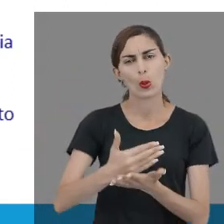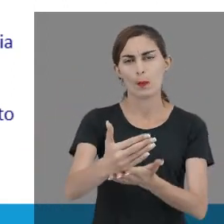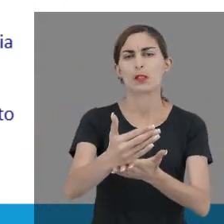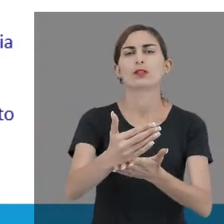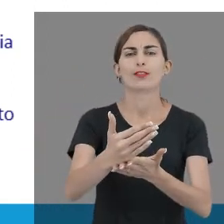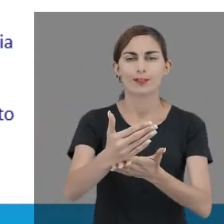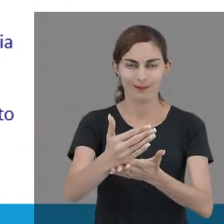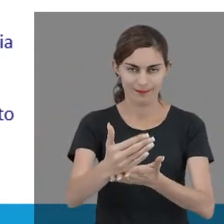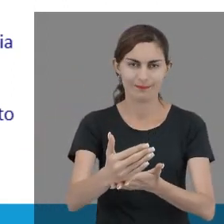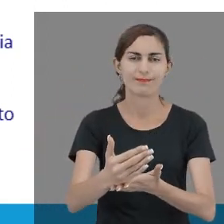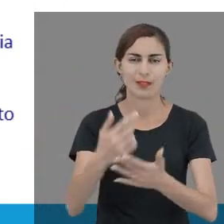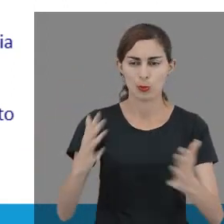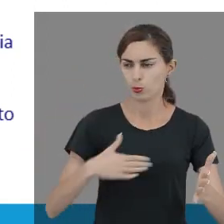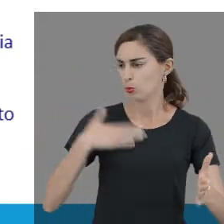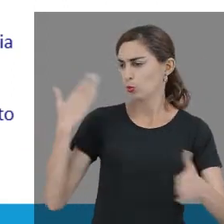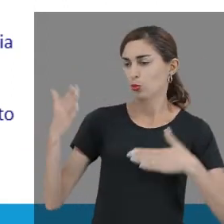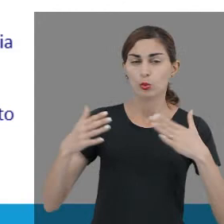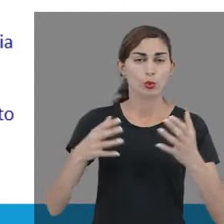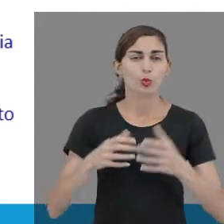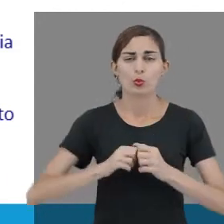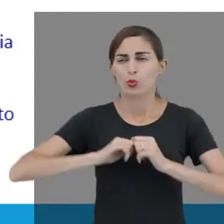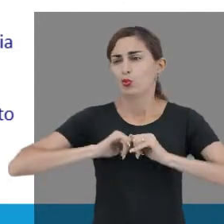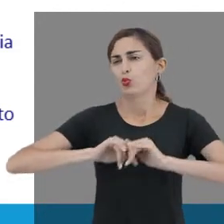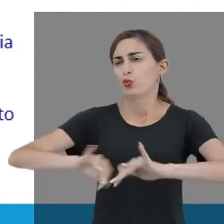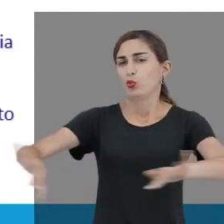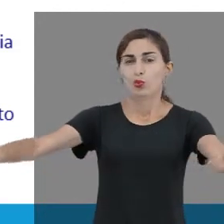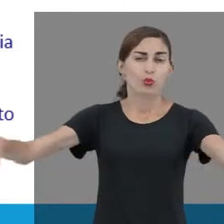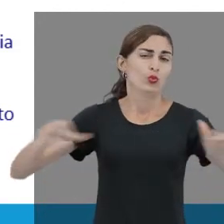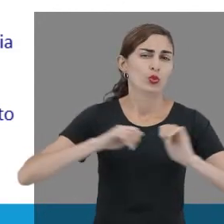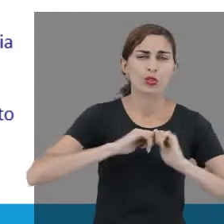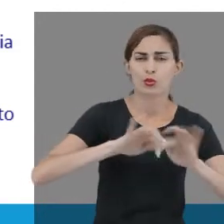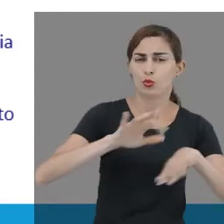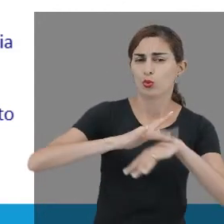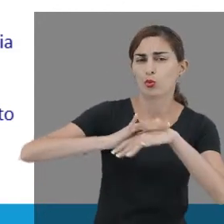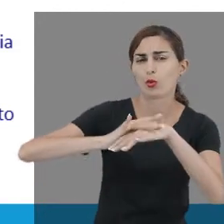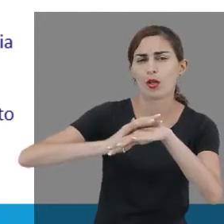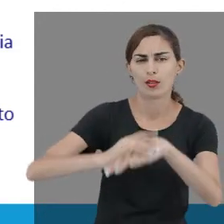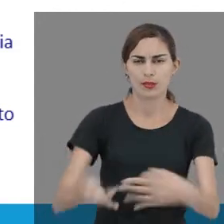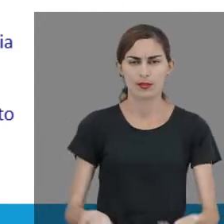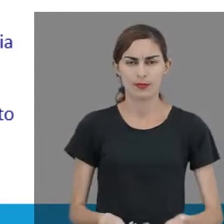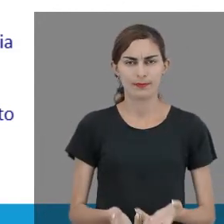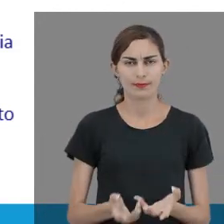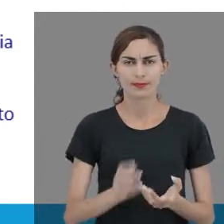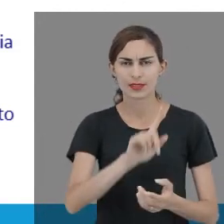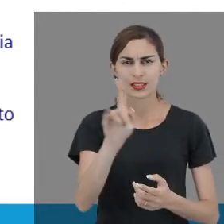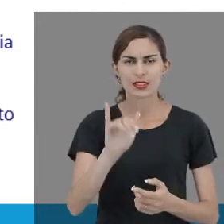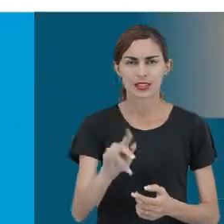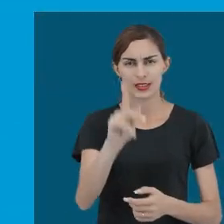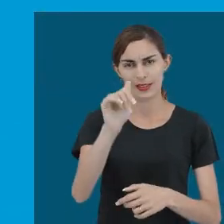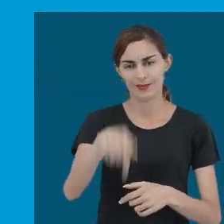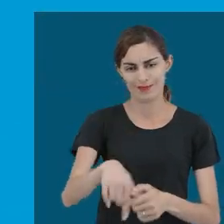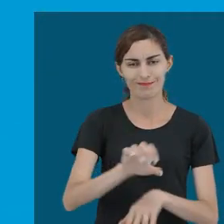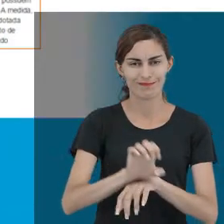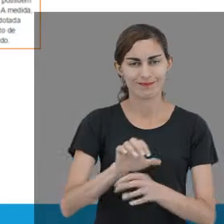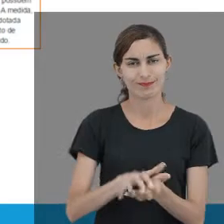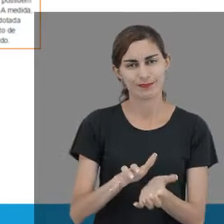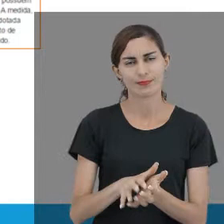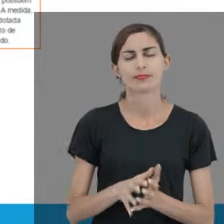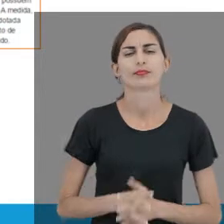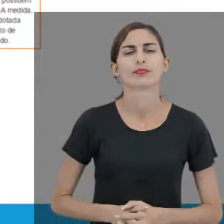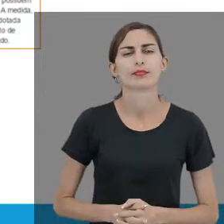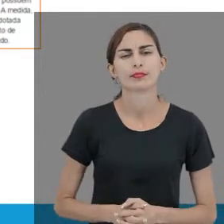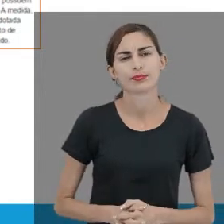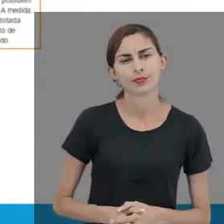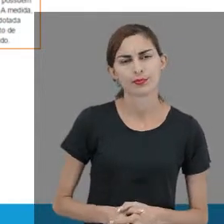história. O surto de microcefalia, posteriormente classificado como síndrome congênita do Zika, no estado de Pernambuco.